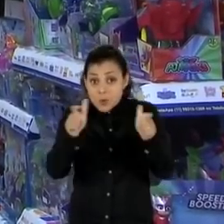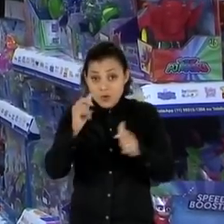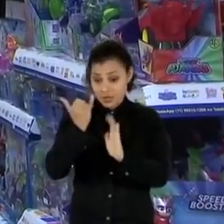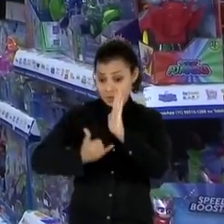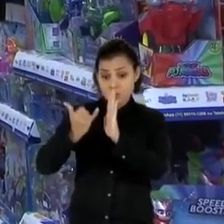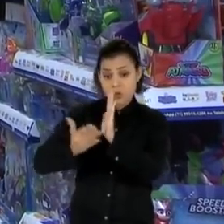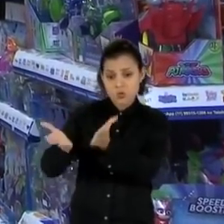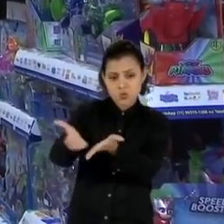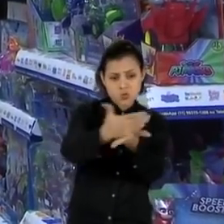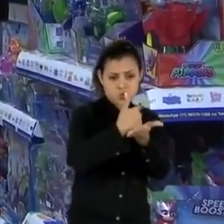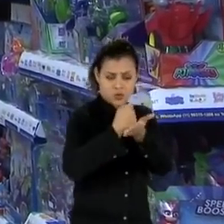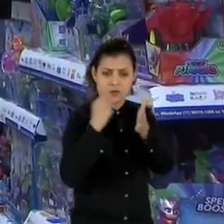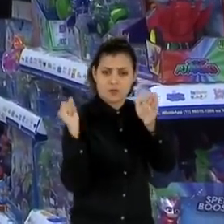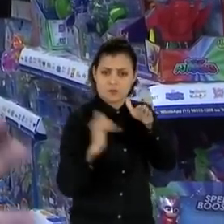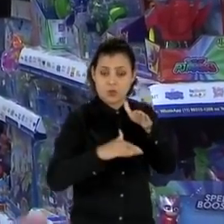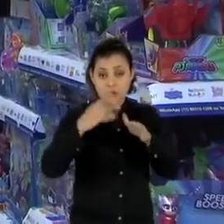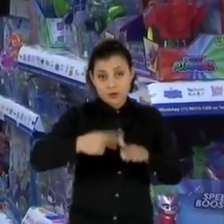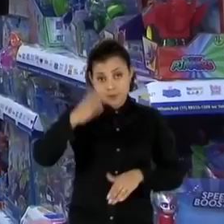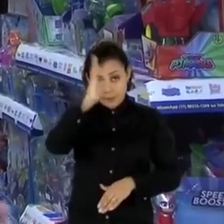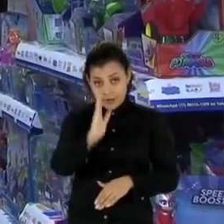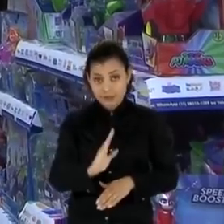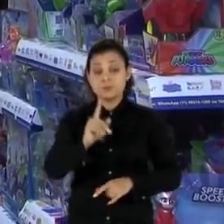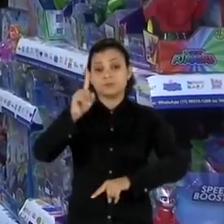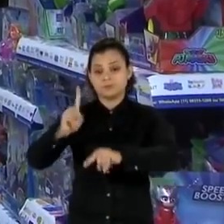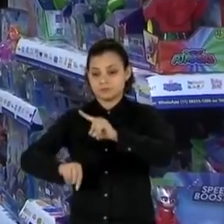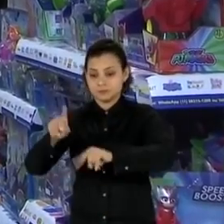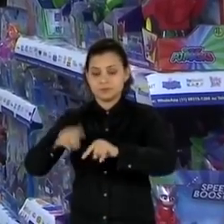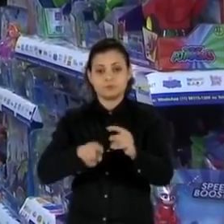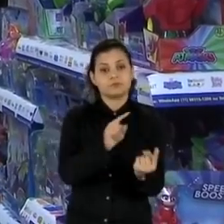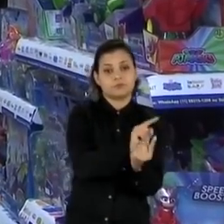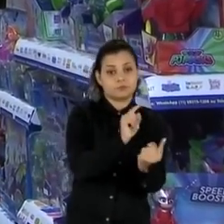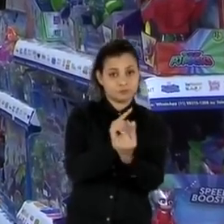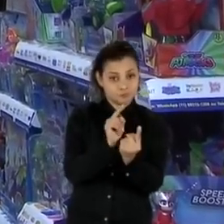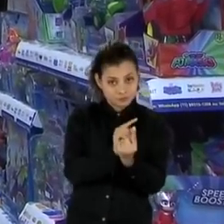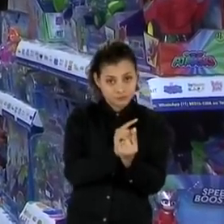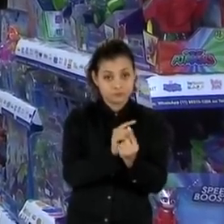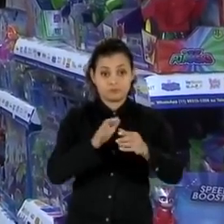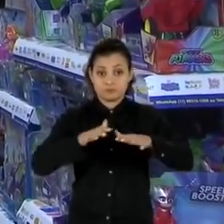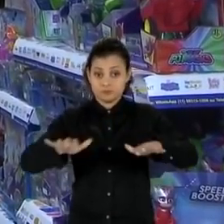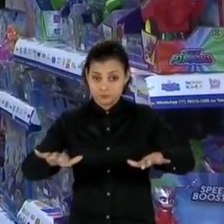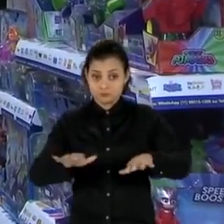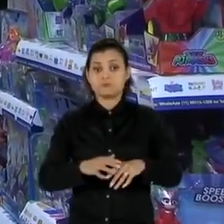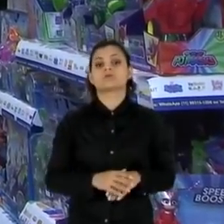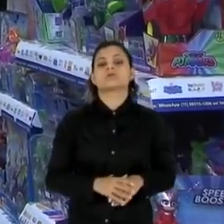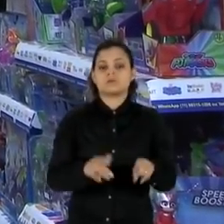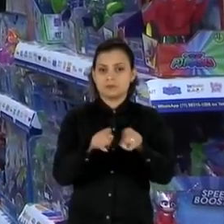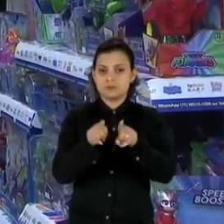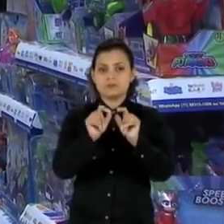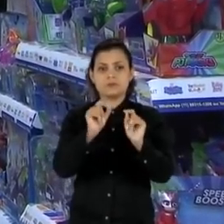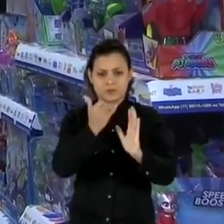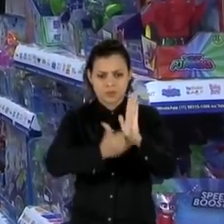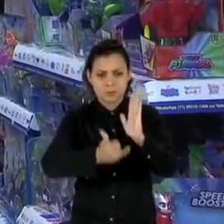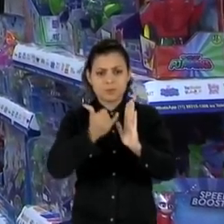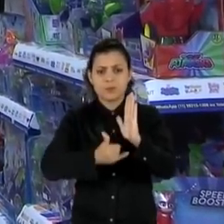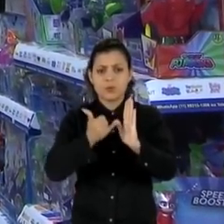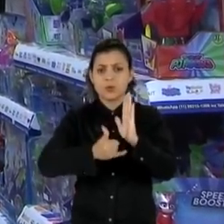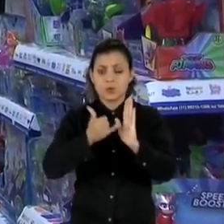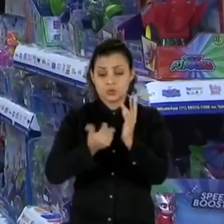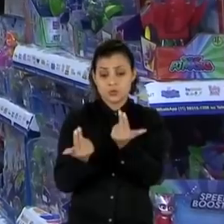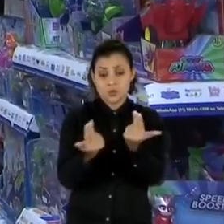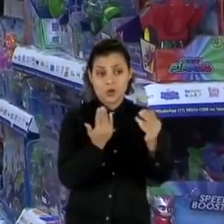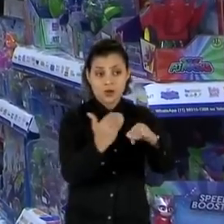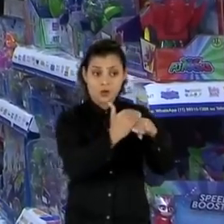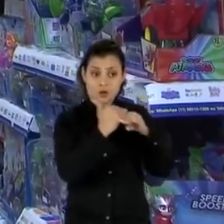impostos arrecadados no brasil incide sobre produtos e serviços esse tipo de tributação é igual para